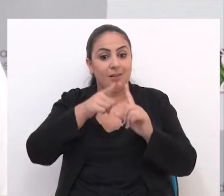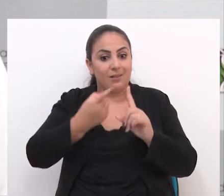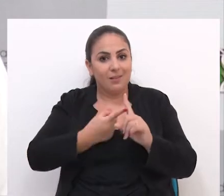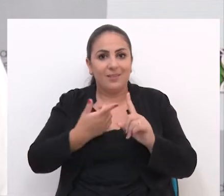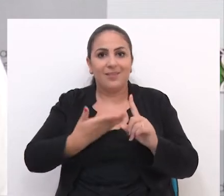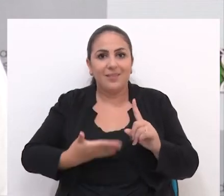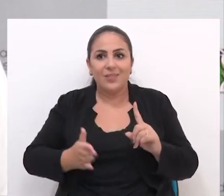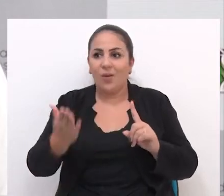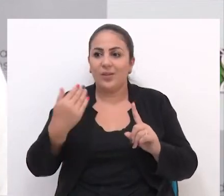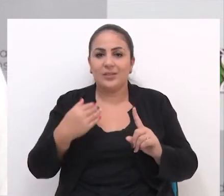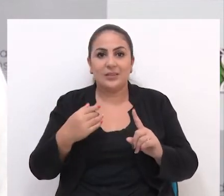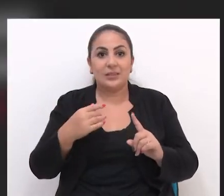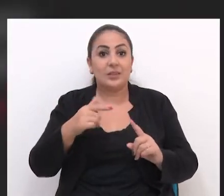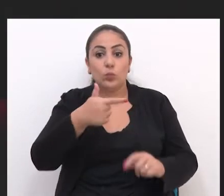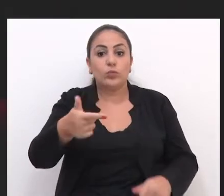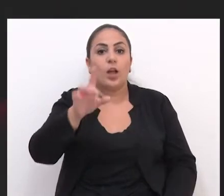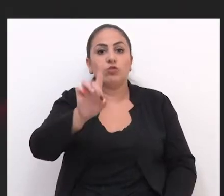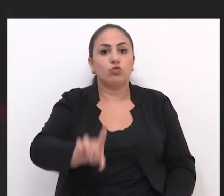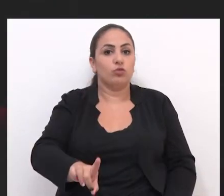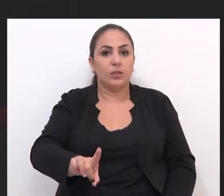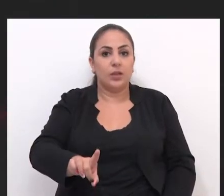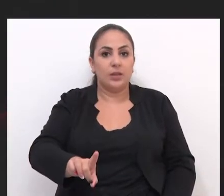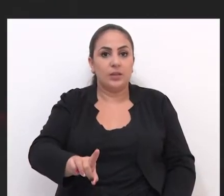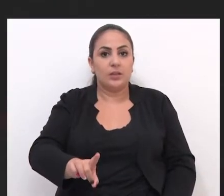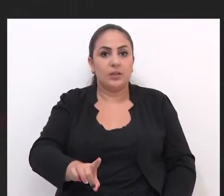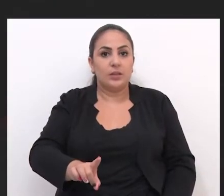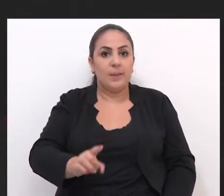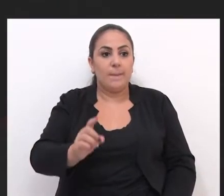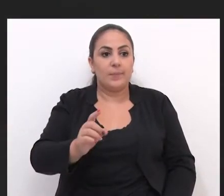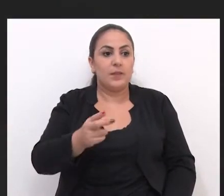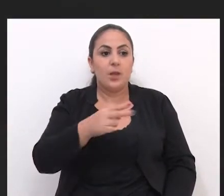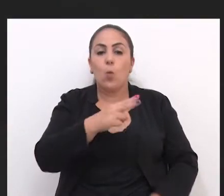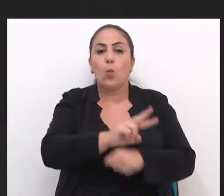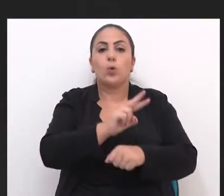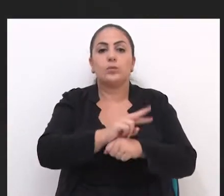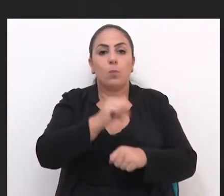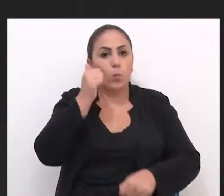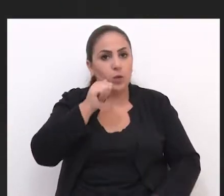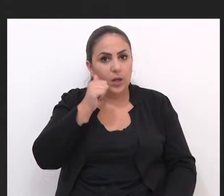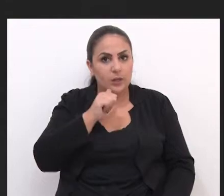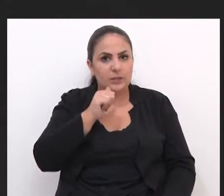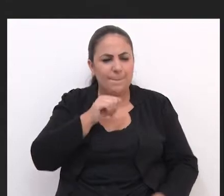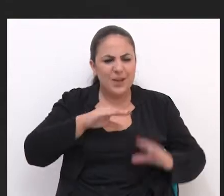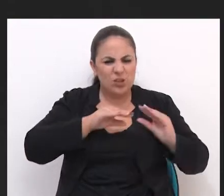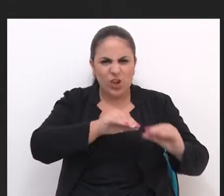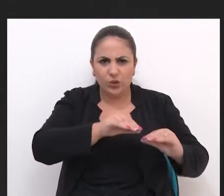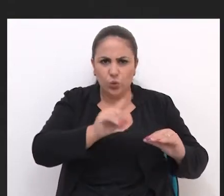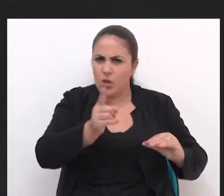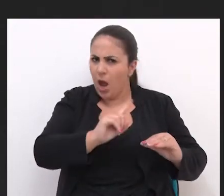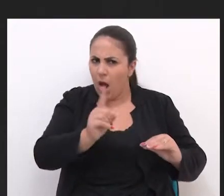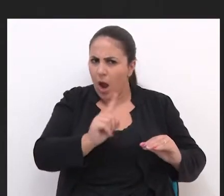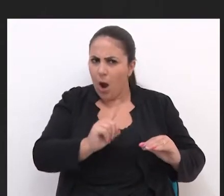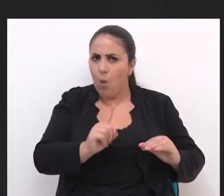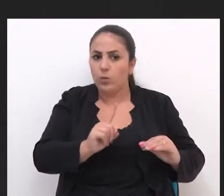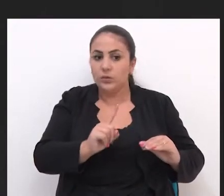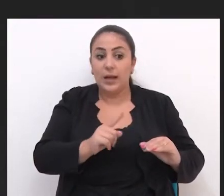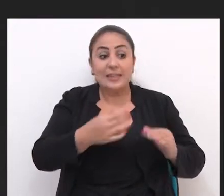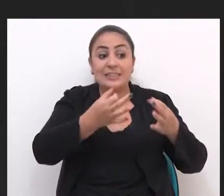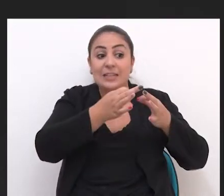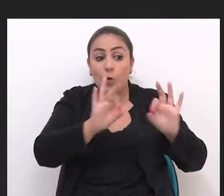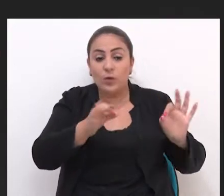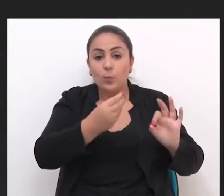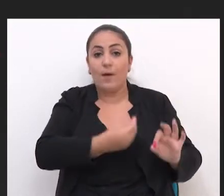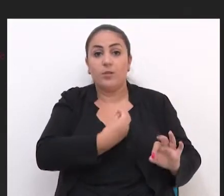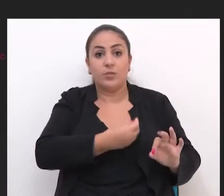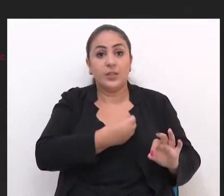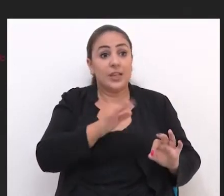então ninguém tem direito de estar maltratando uma mulher. Tu não está metendo a colher, tu está salvando uma